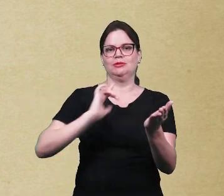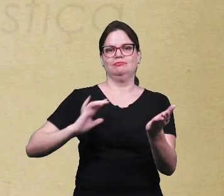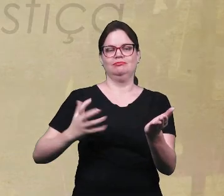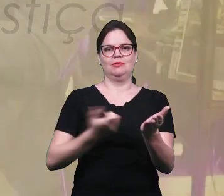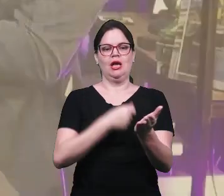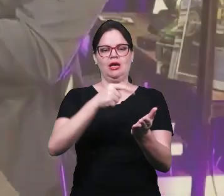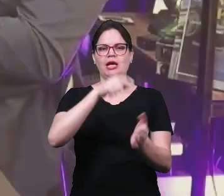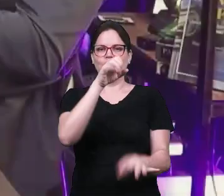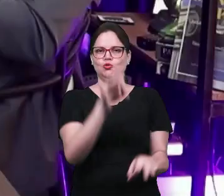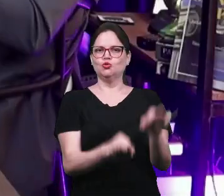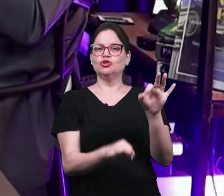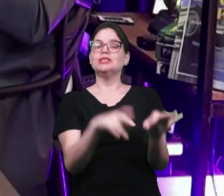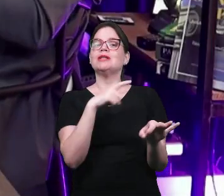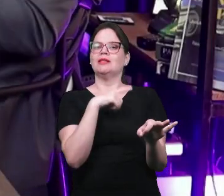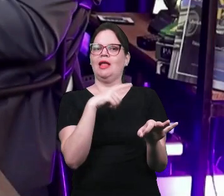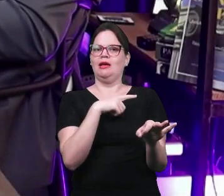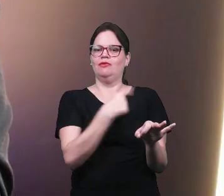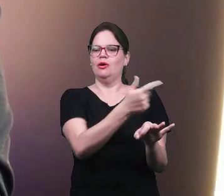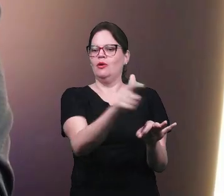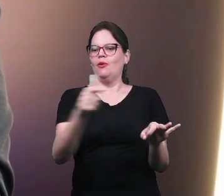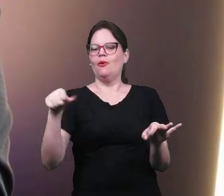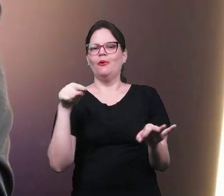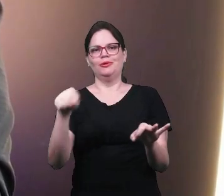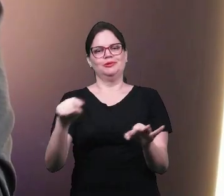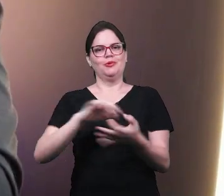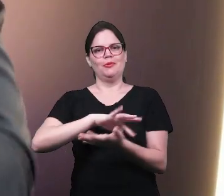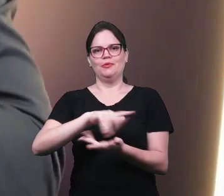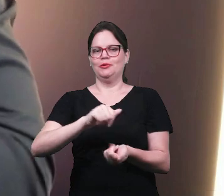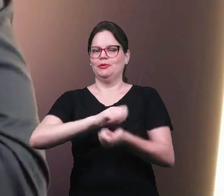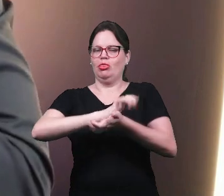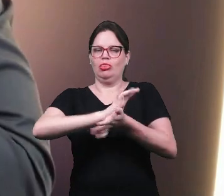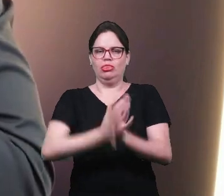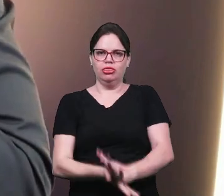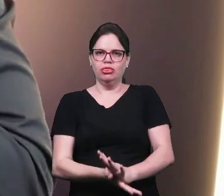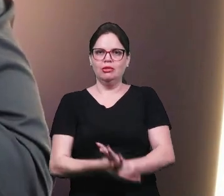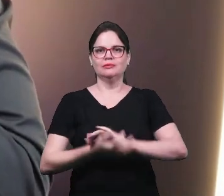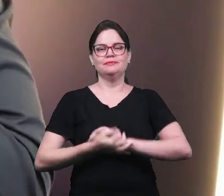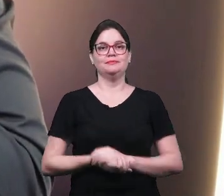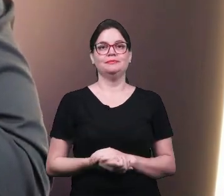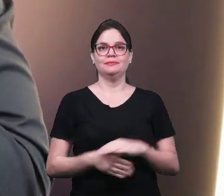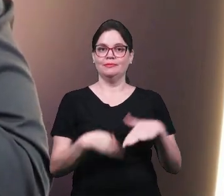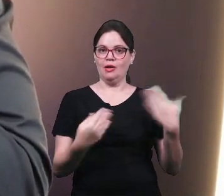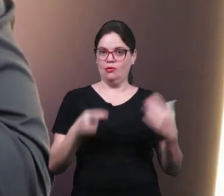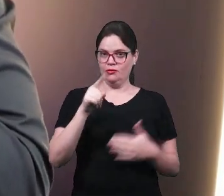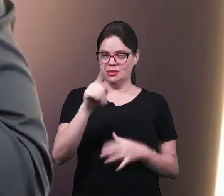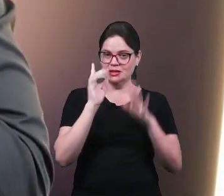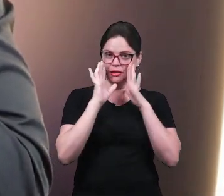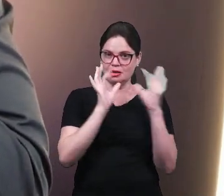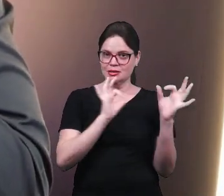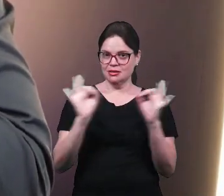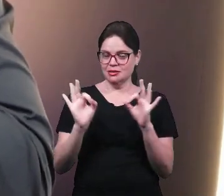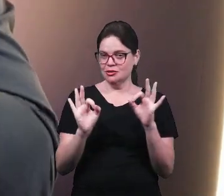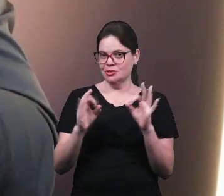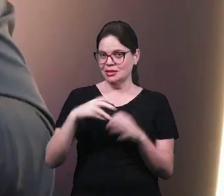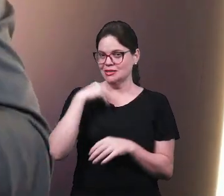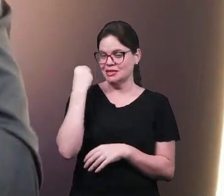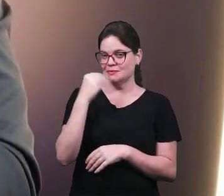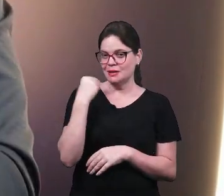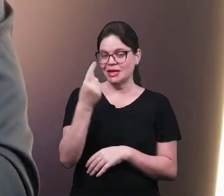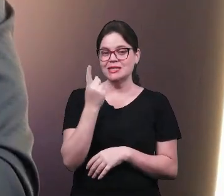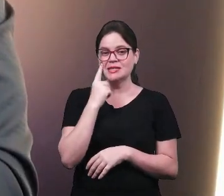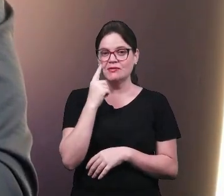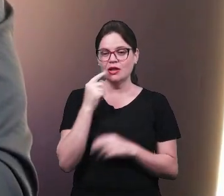fé. Então, você que está nos assistindo, essa mesma experiência que Noé vivia no meio de uma